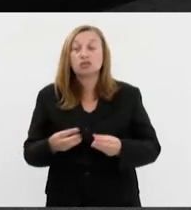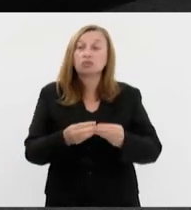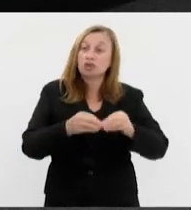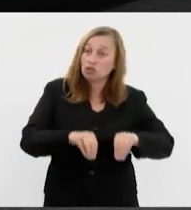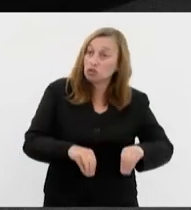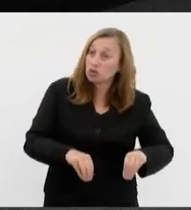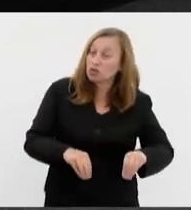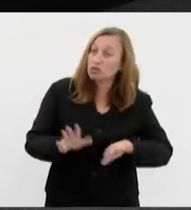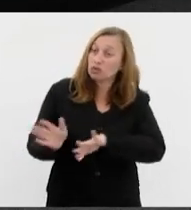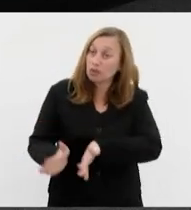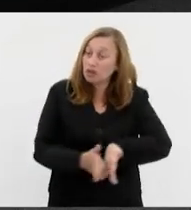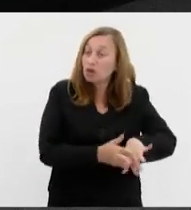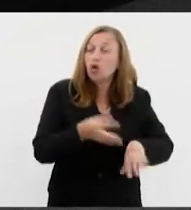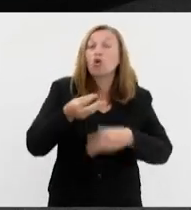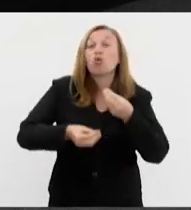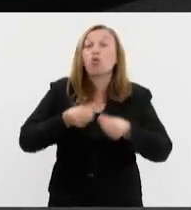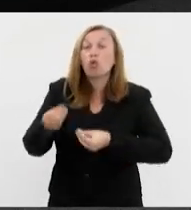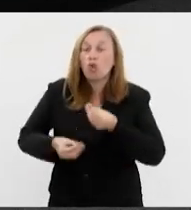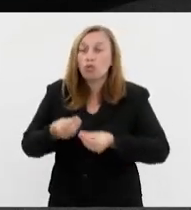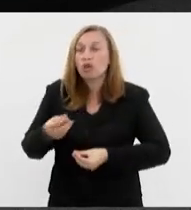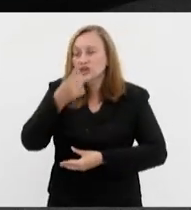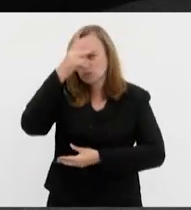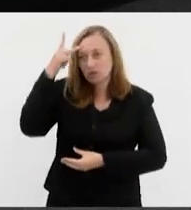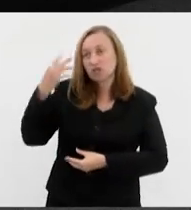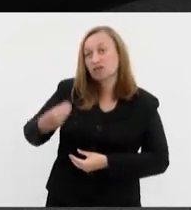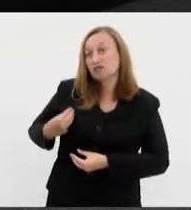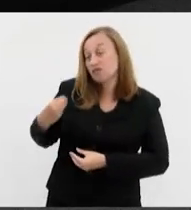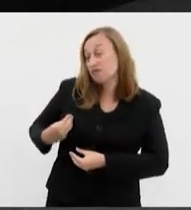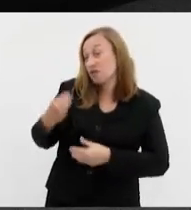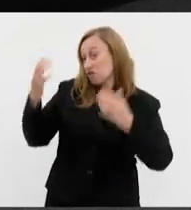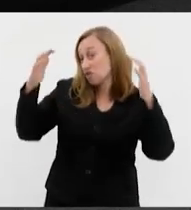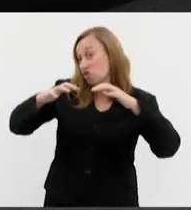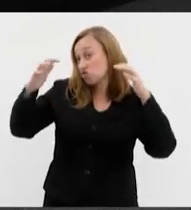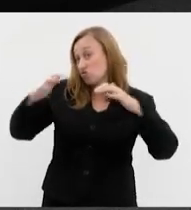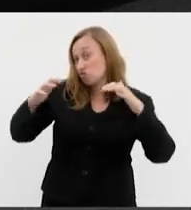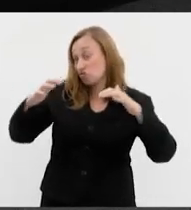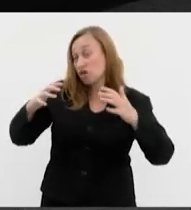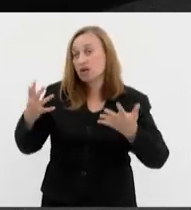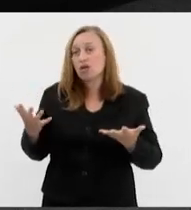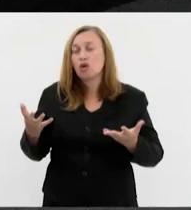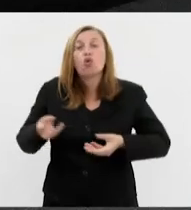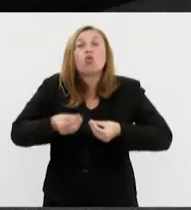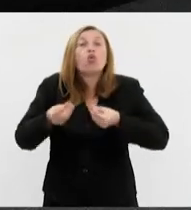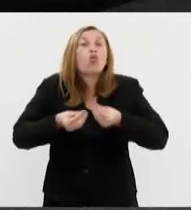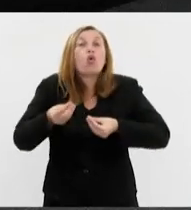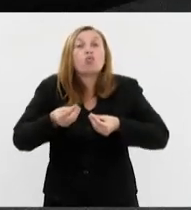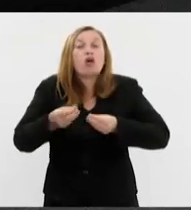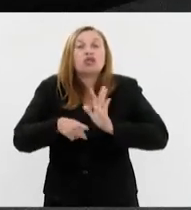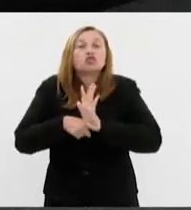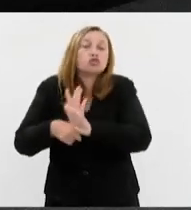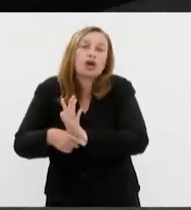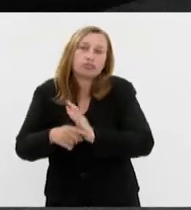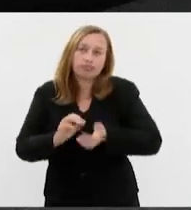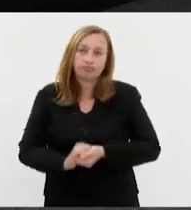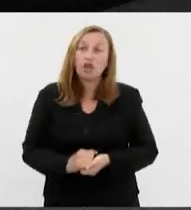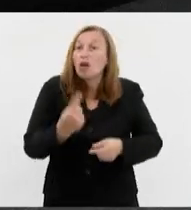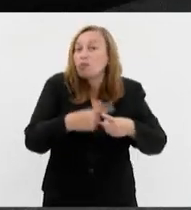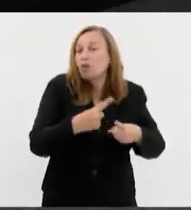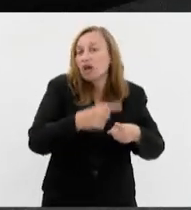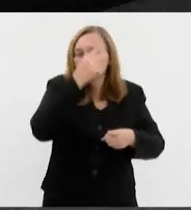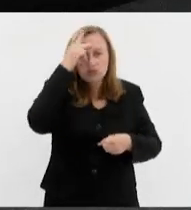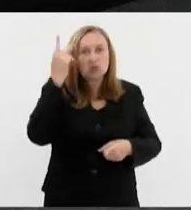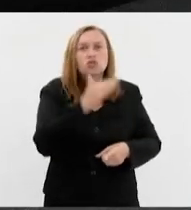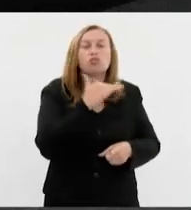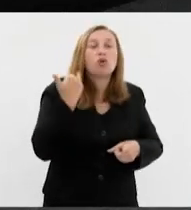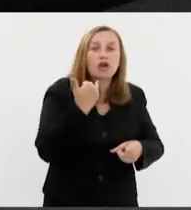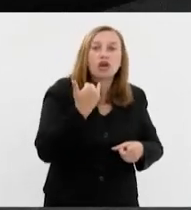ficam essas pessoas que sobreviveram? Porque as pessoas que morreram, a gente espera que tenham, enfim, que